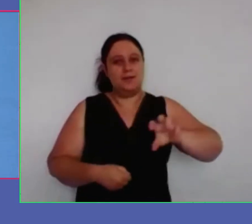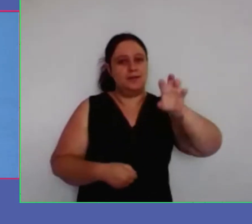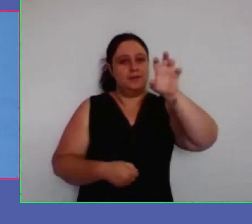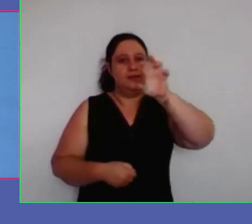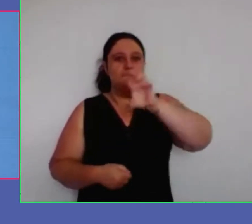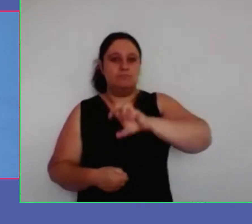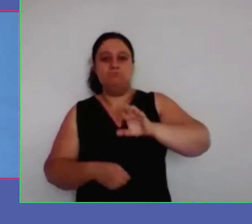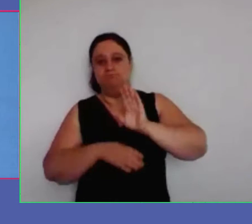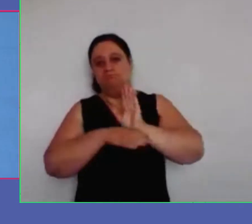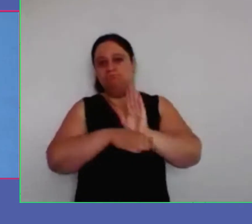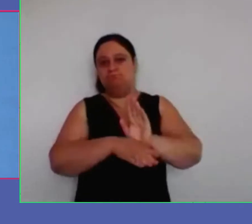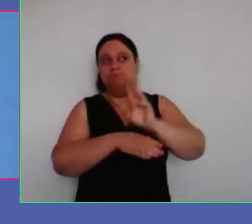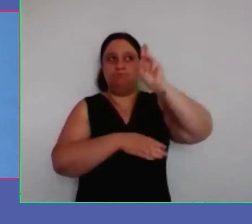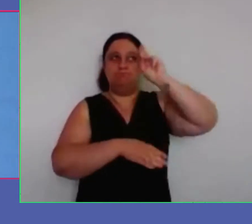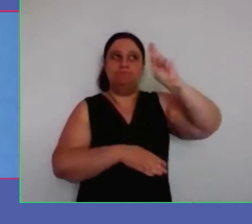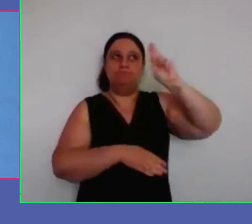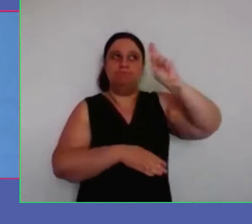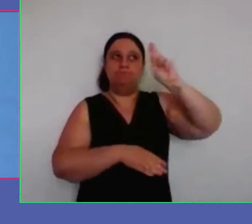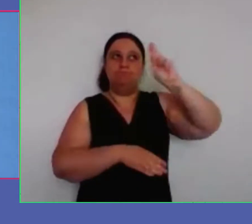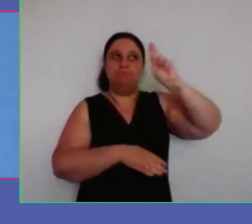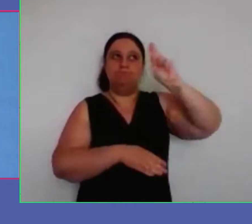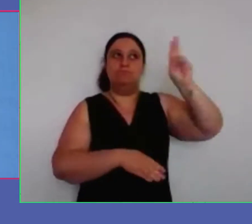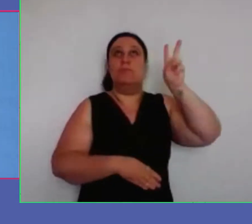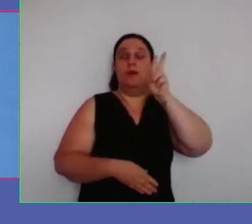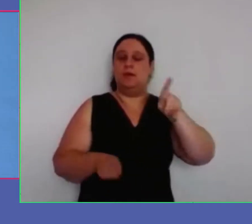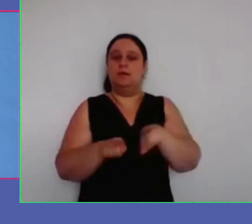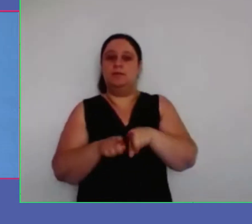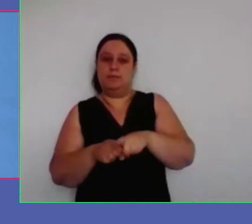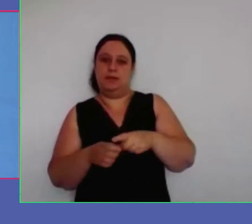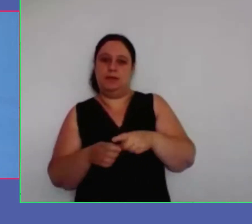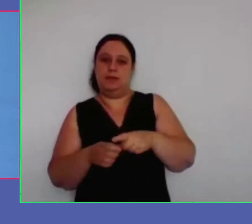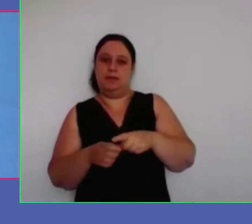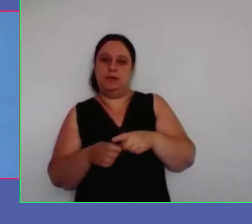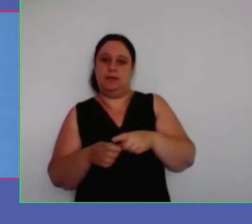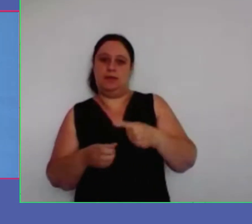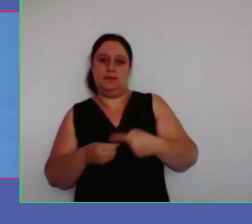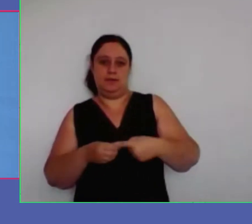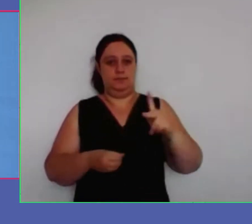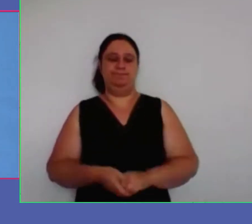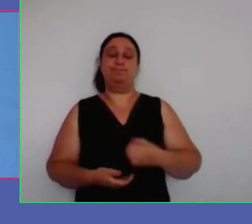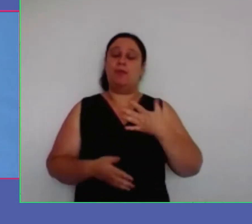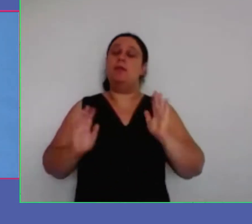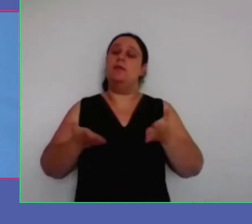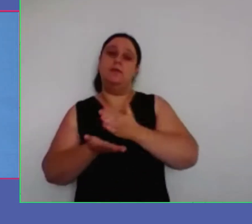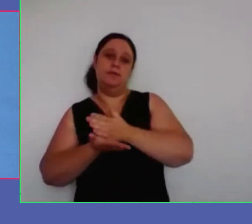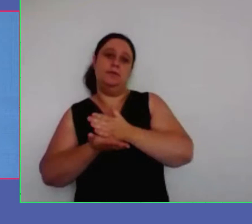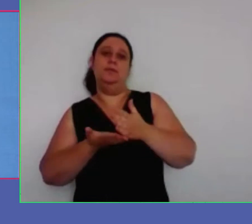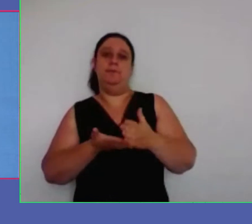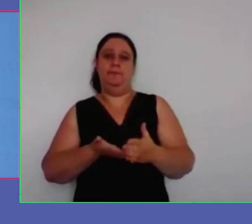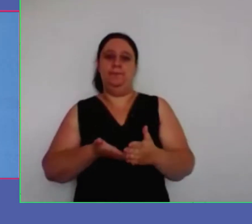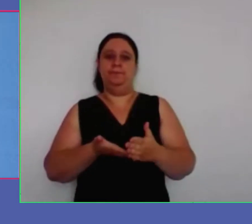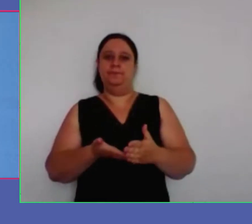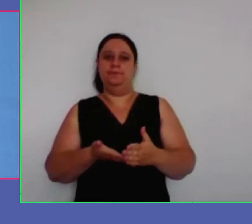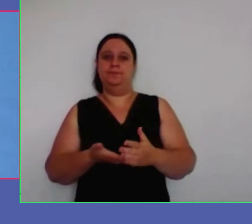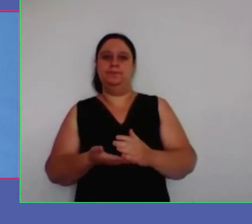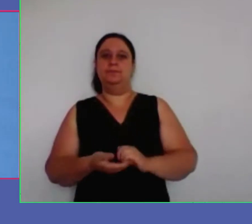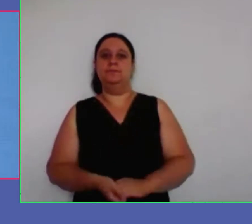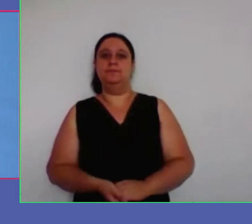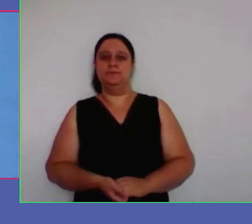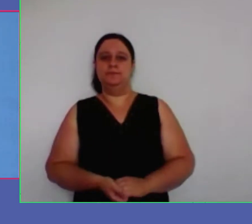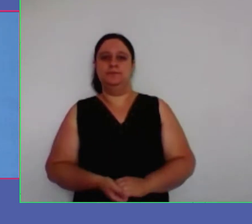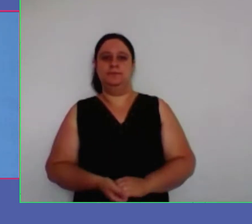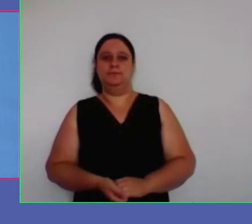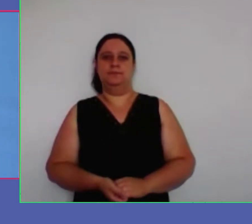se lembrar também da sua localidade. Muito bem, nós vamos começar essa